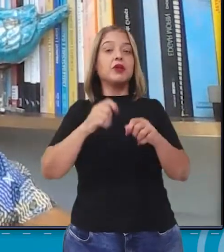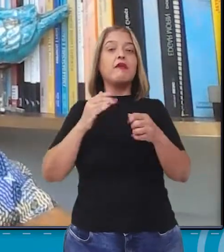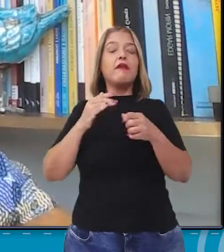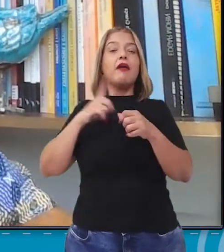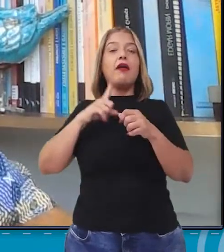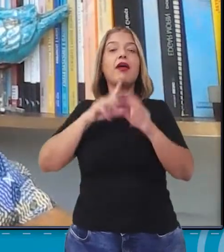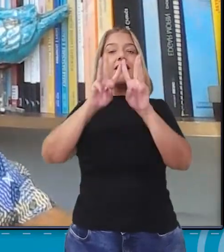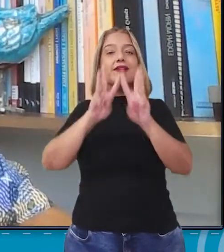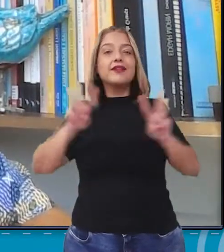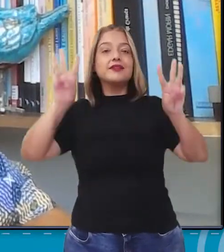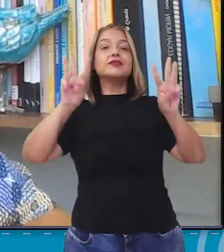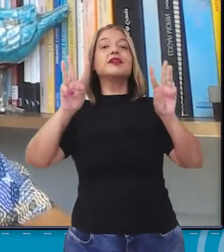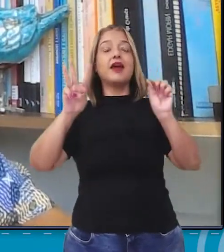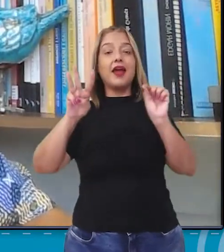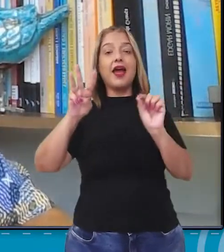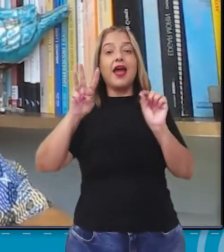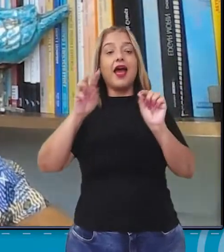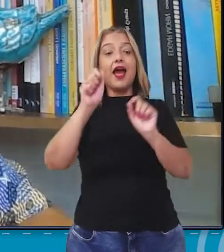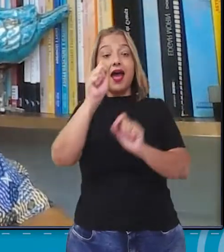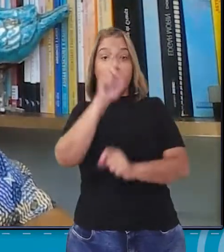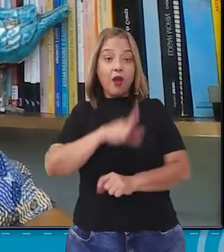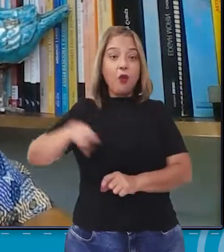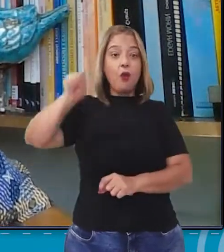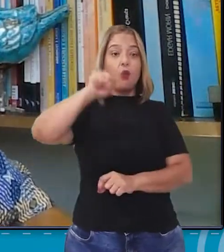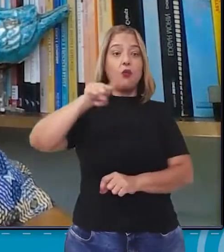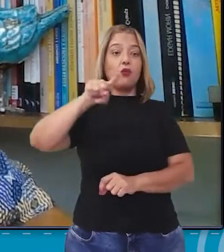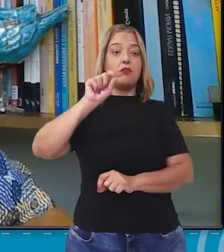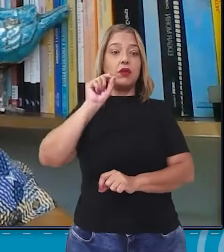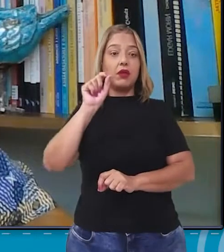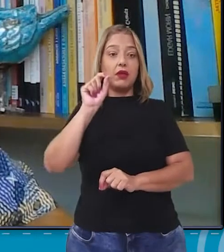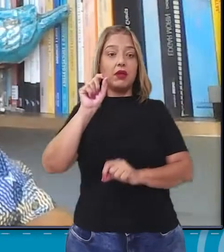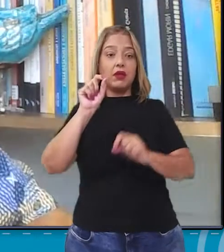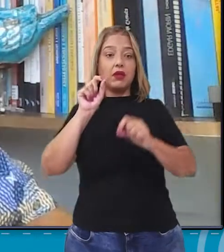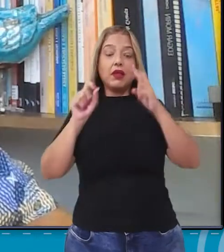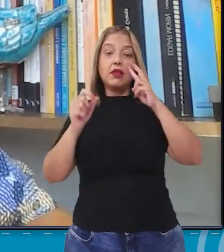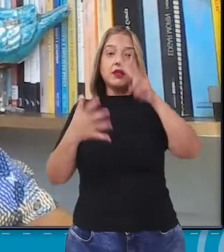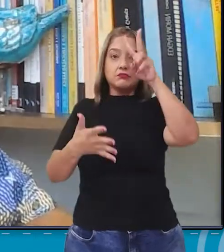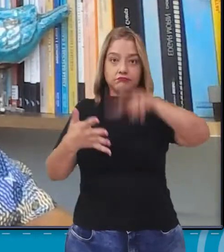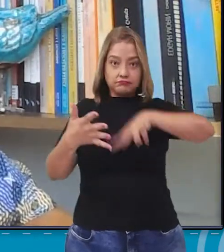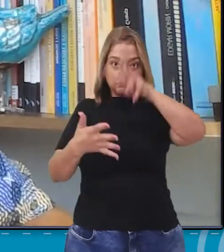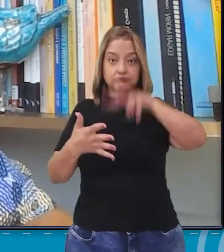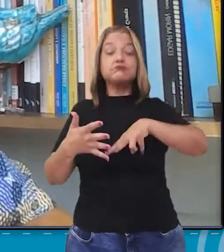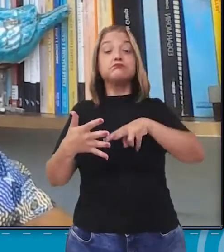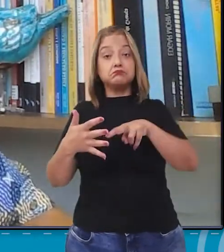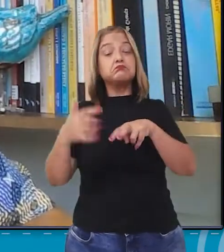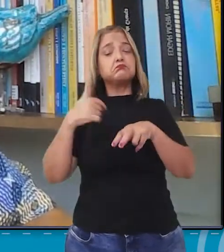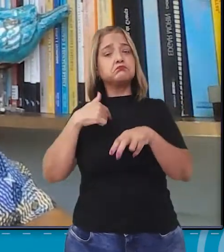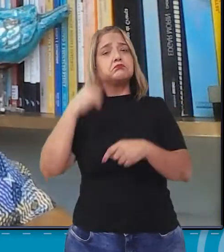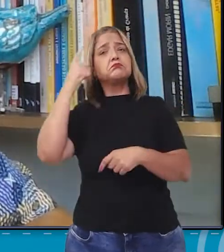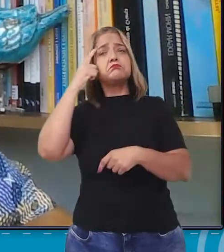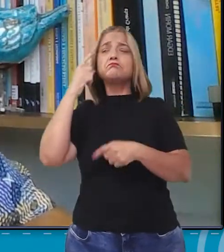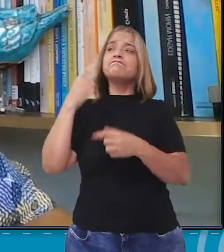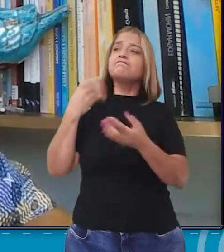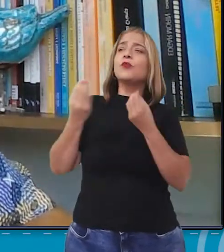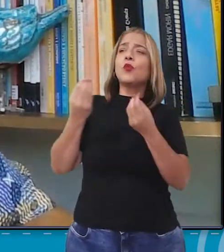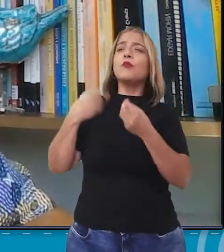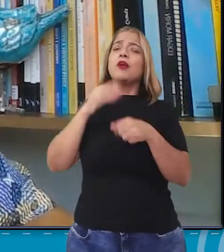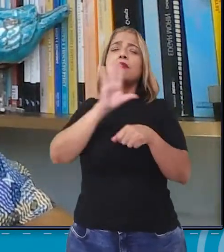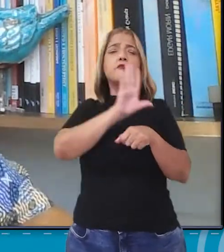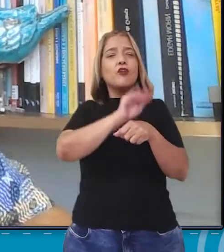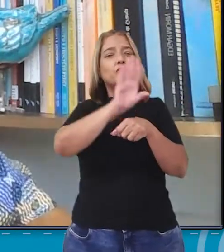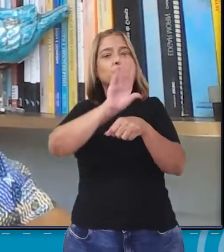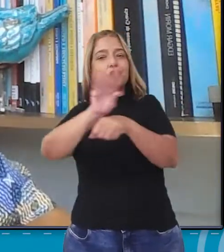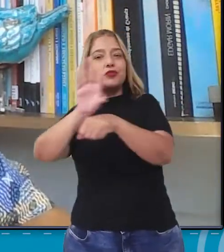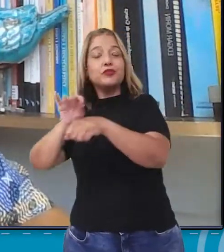página @dedico aos leitores que vi, porque muita gente me pergunta onde estão esses leitores. E aí eu comecei a